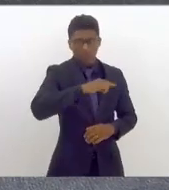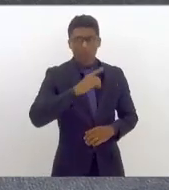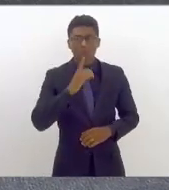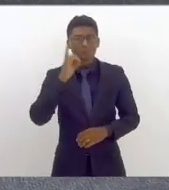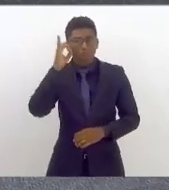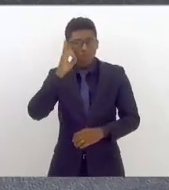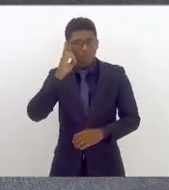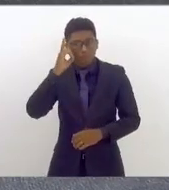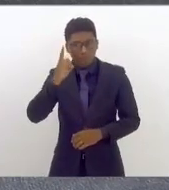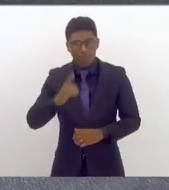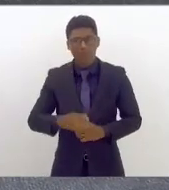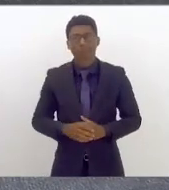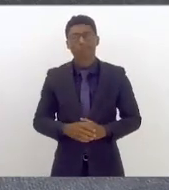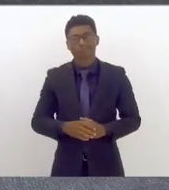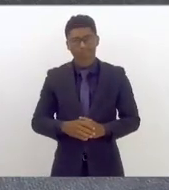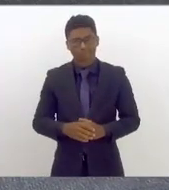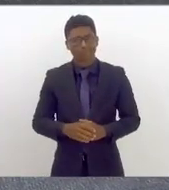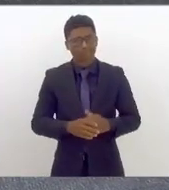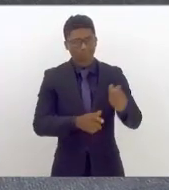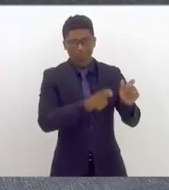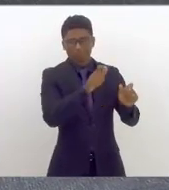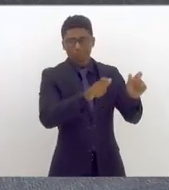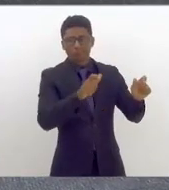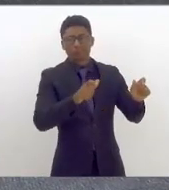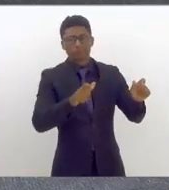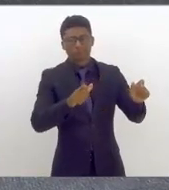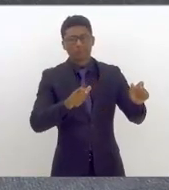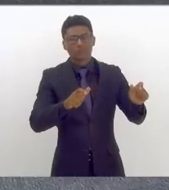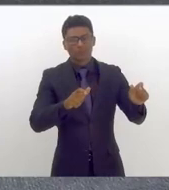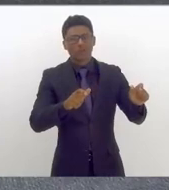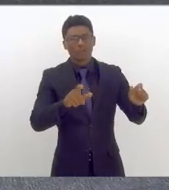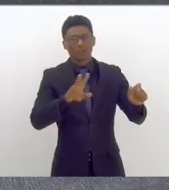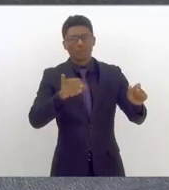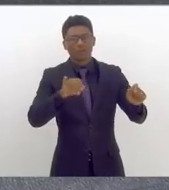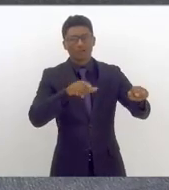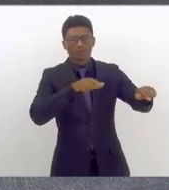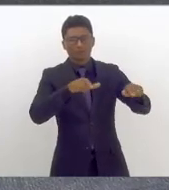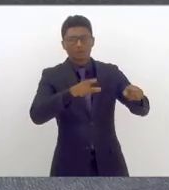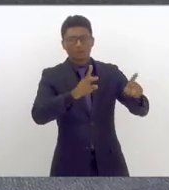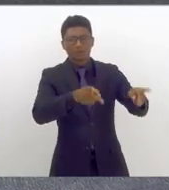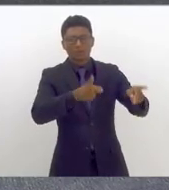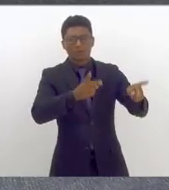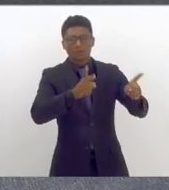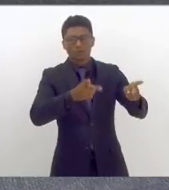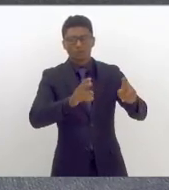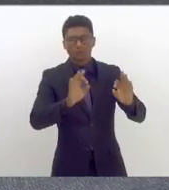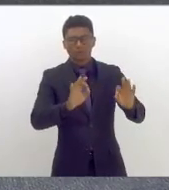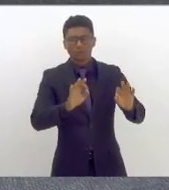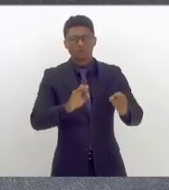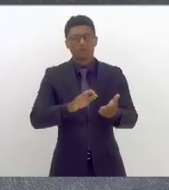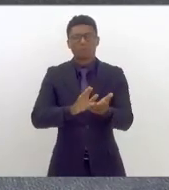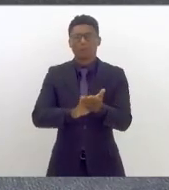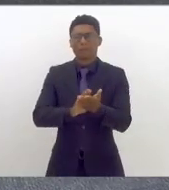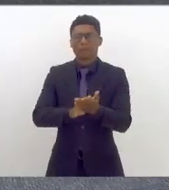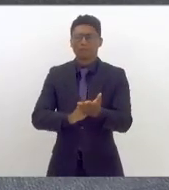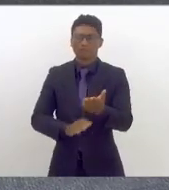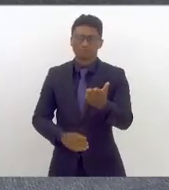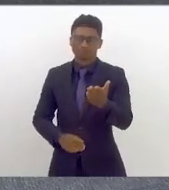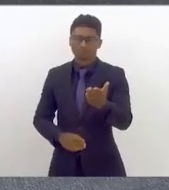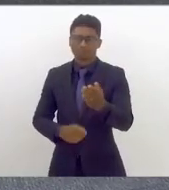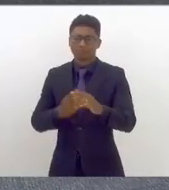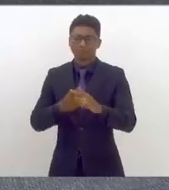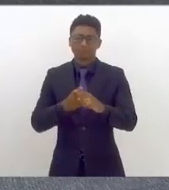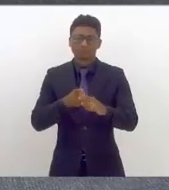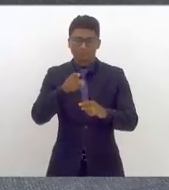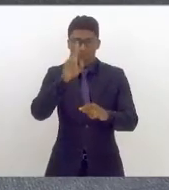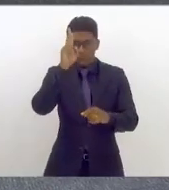deputadas, vai trabalhar para ajudar a manter e consolidar. Então, parabéns por esse